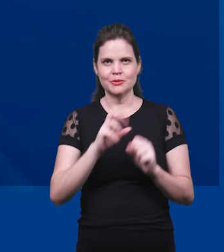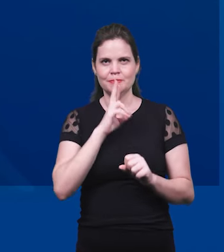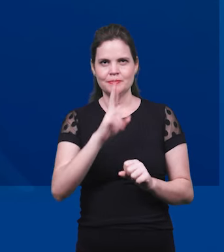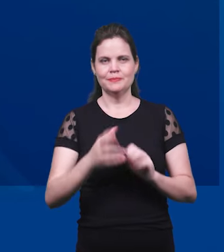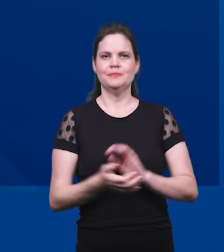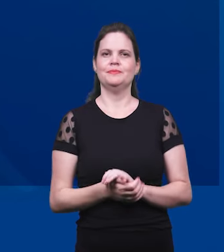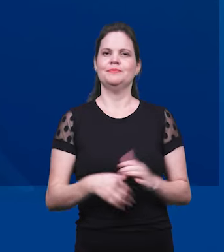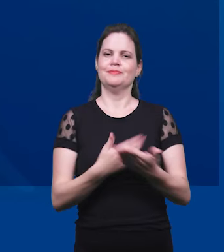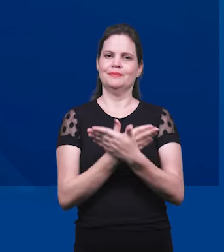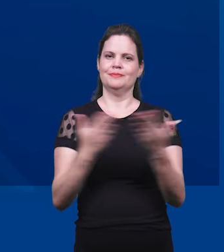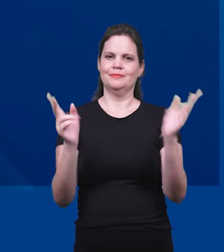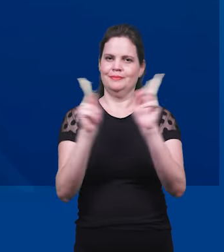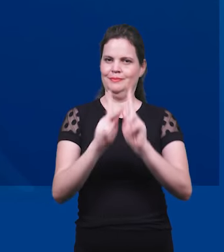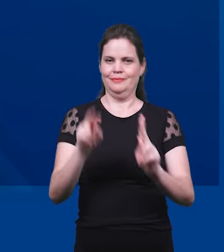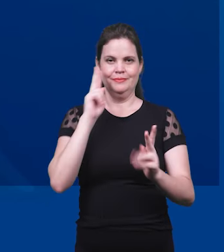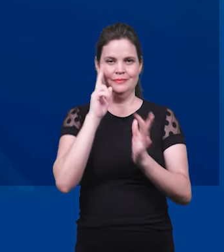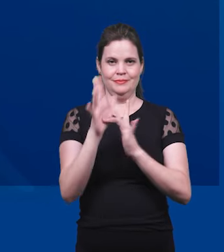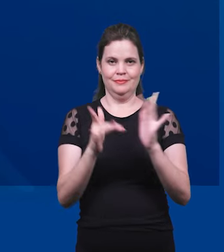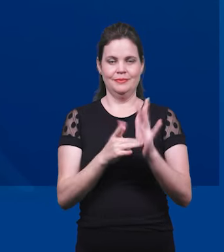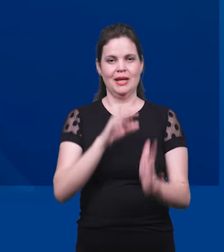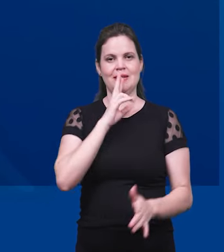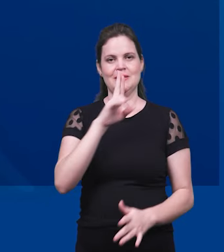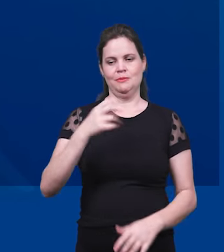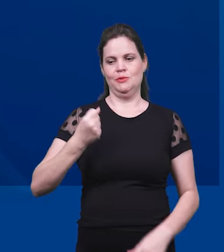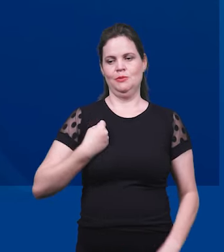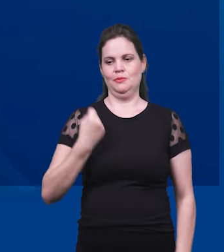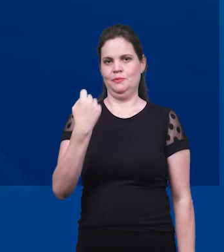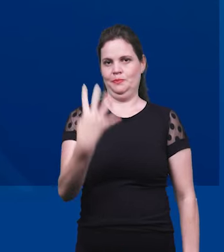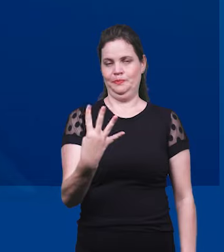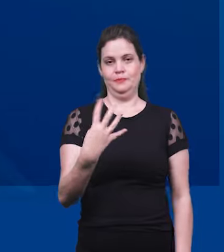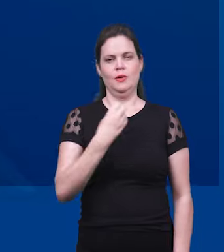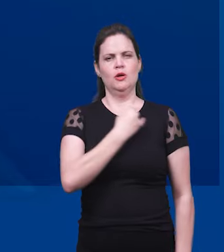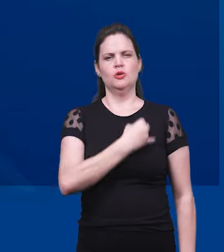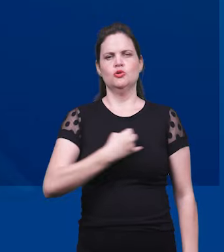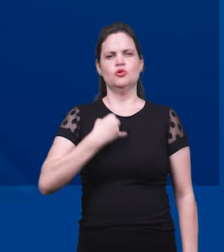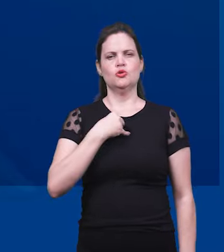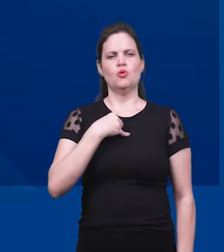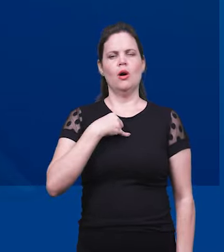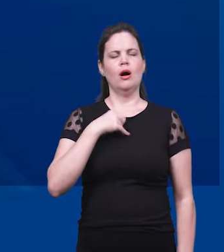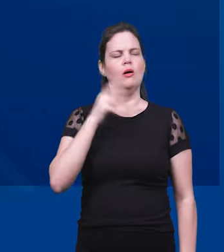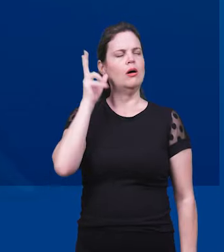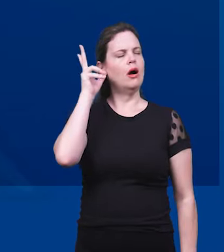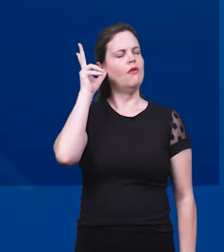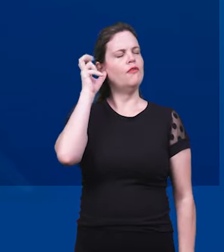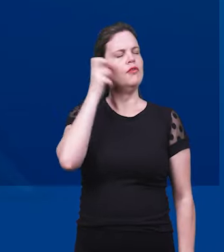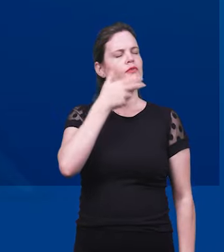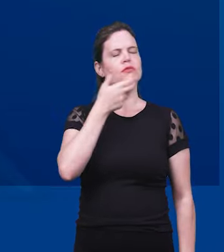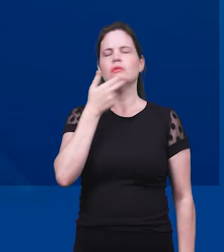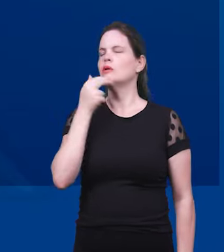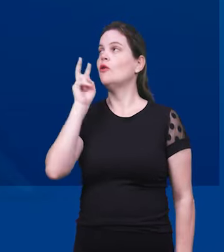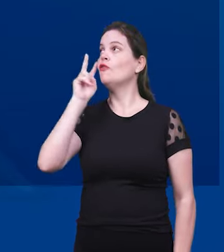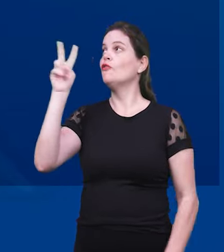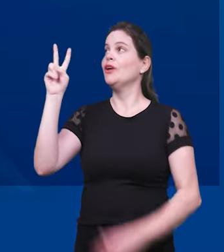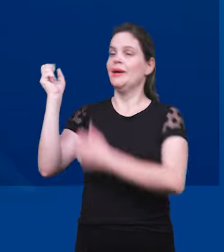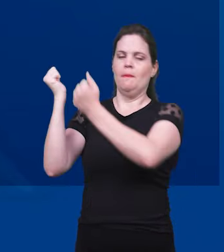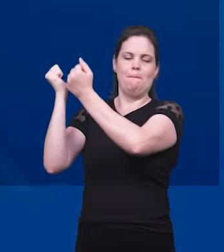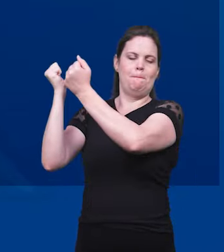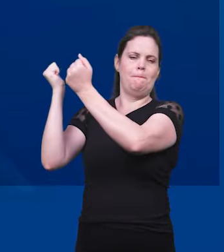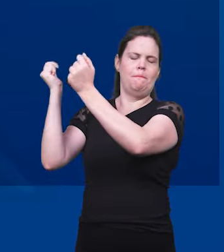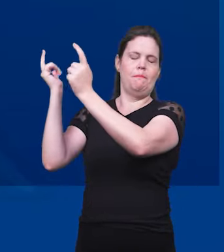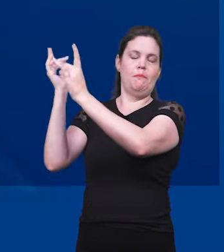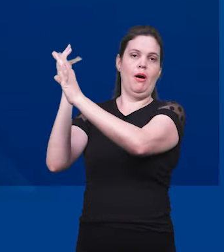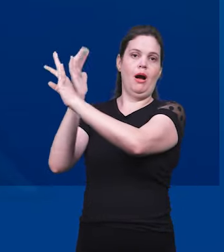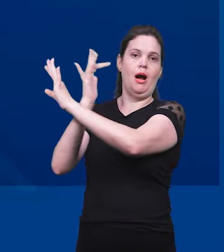todos a paz do Senhor Jesus, respondendo à pergunta 4. João viu o Senhor Jesus glorificado no meio dos